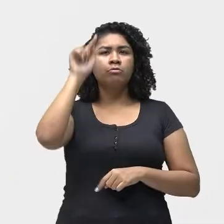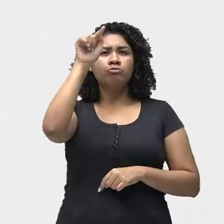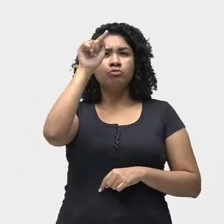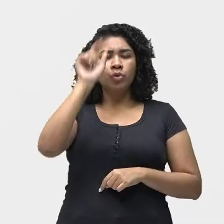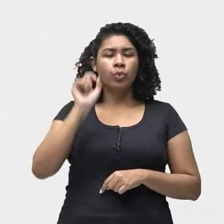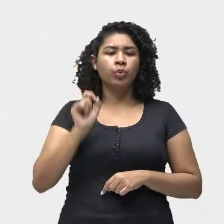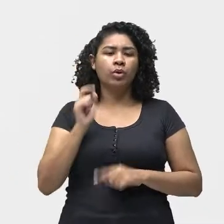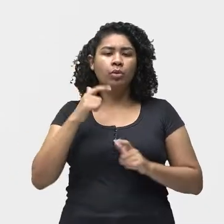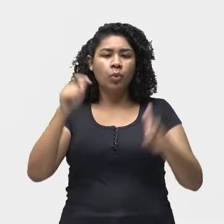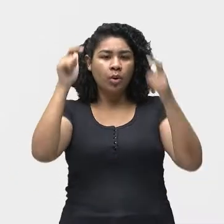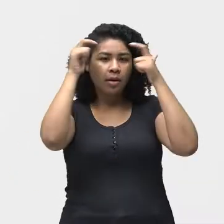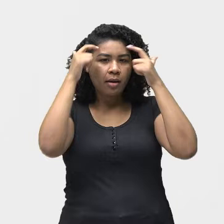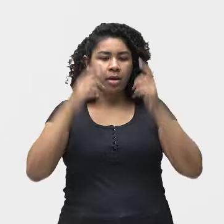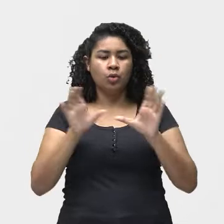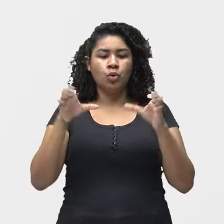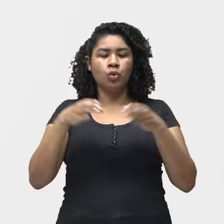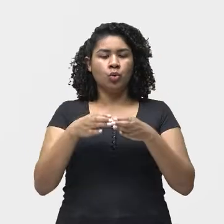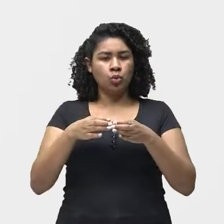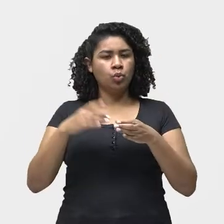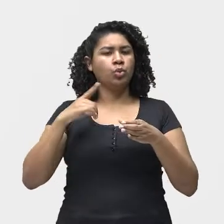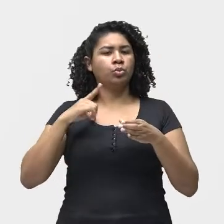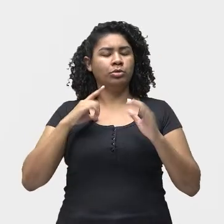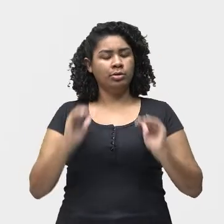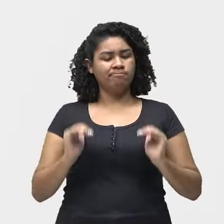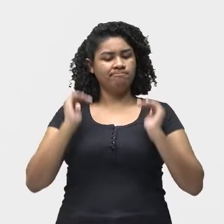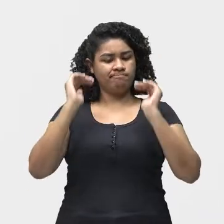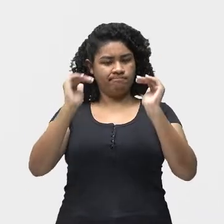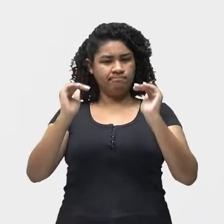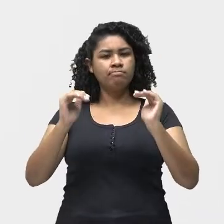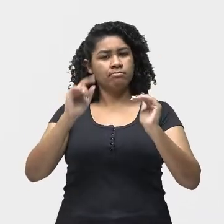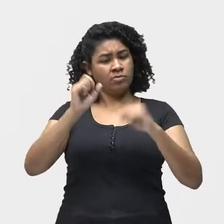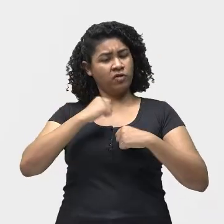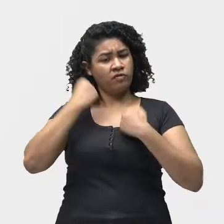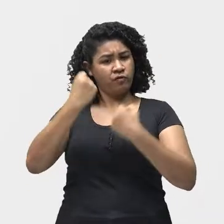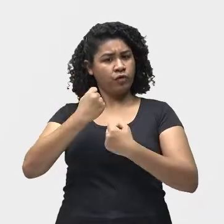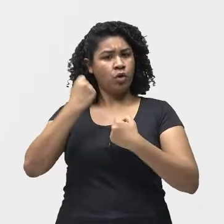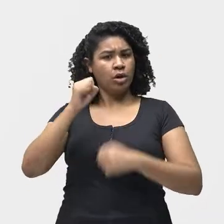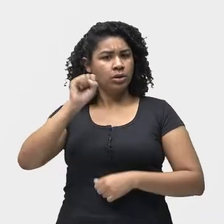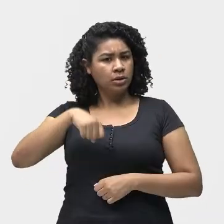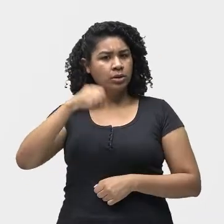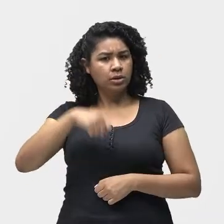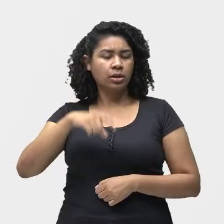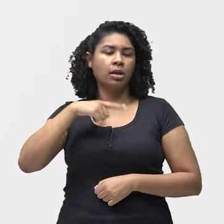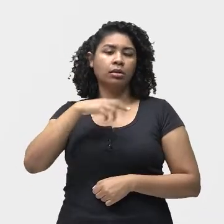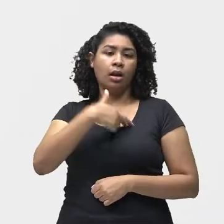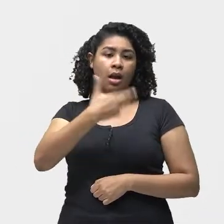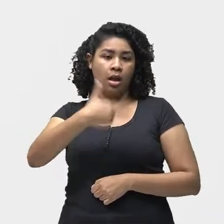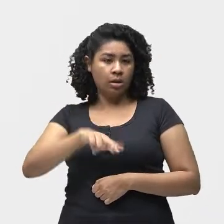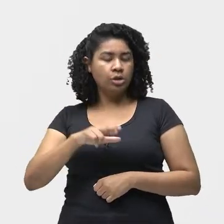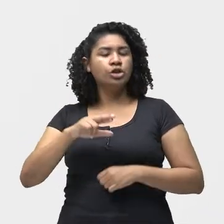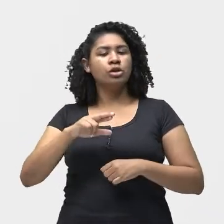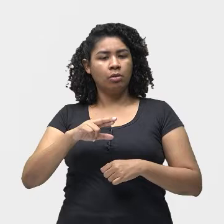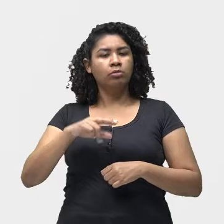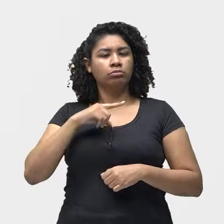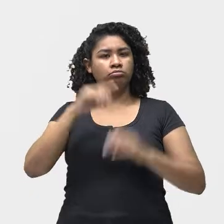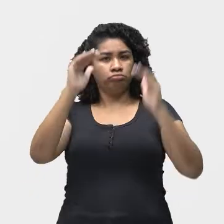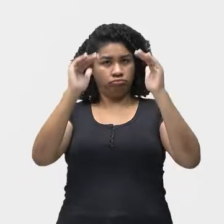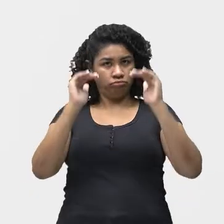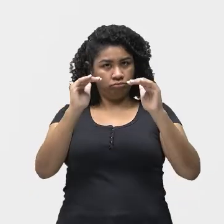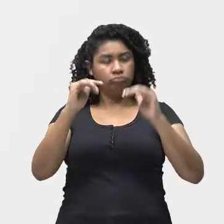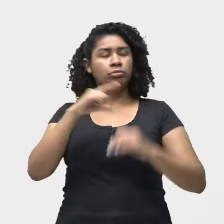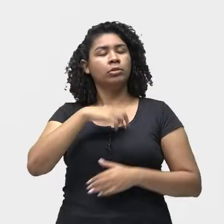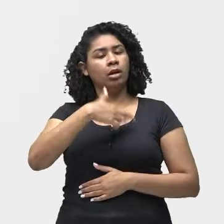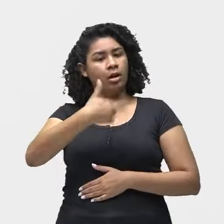nobreza, ainda assim um clero que ainda é forte nesse momento, né? Apesar das adversidades que a Igreja Católica